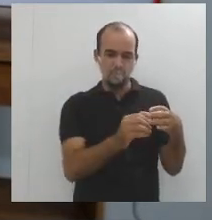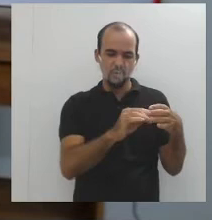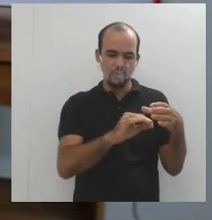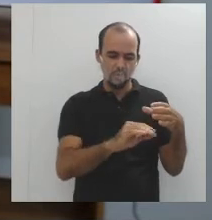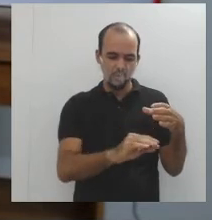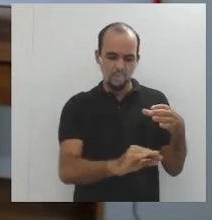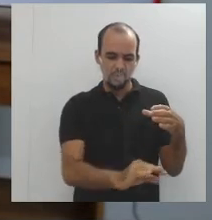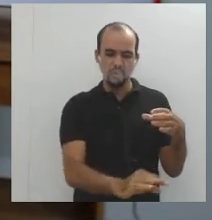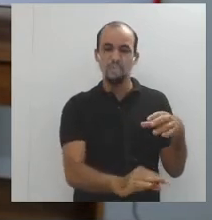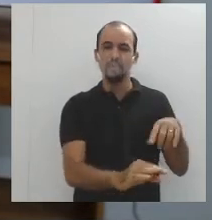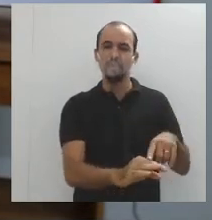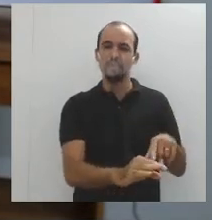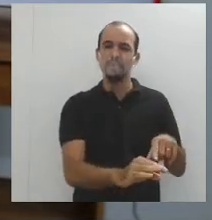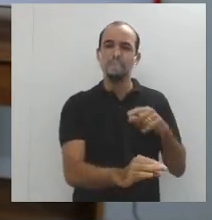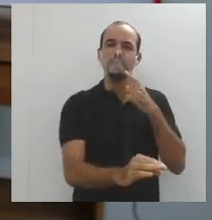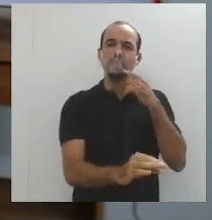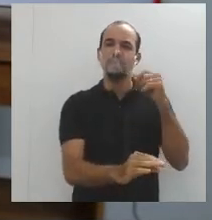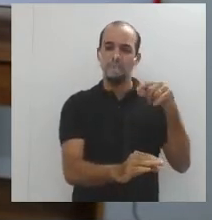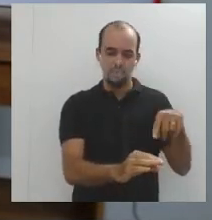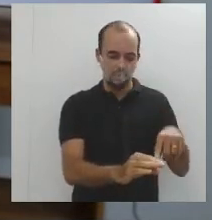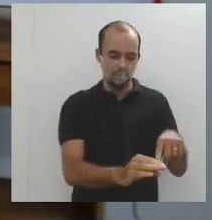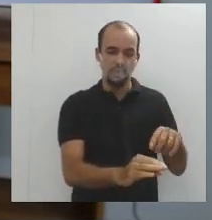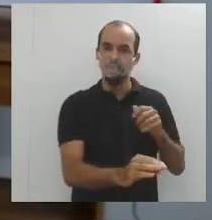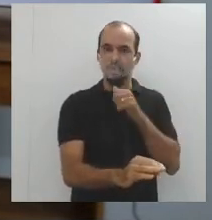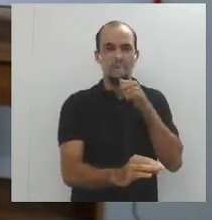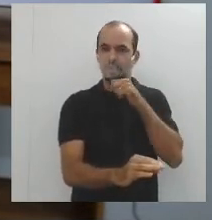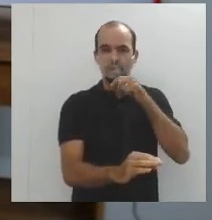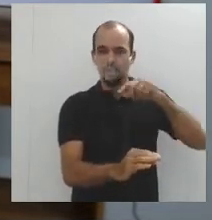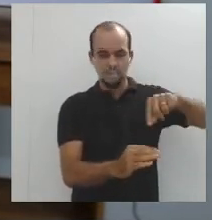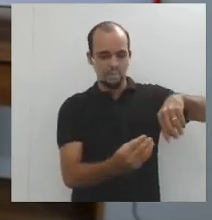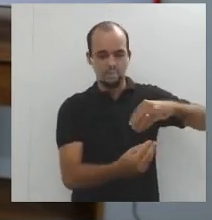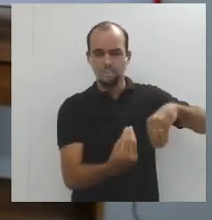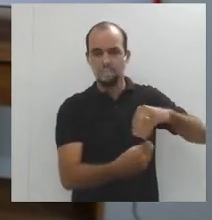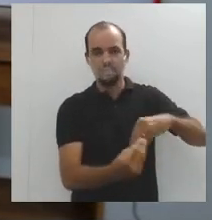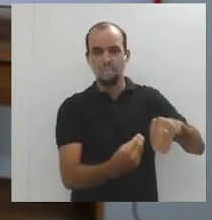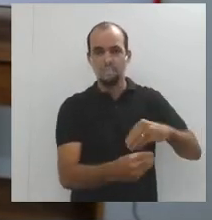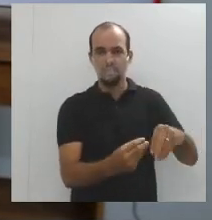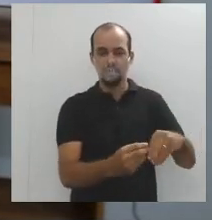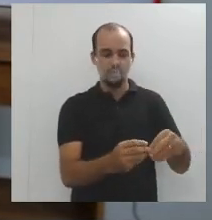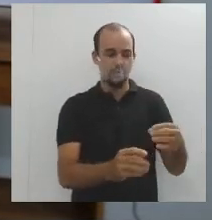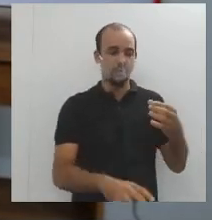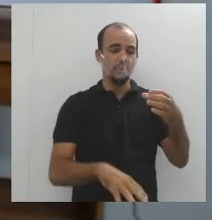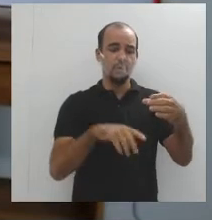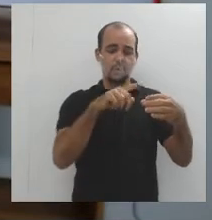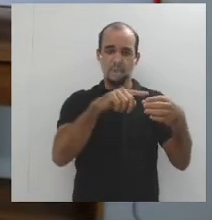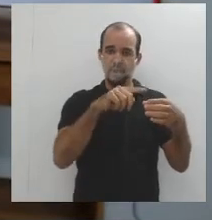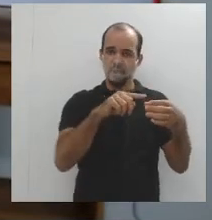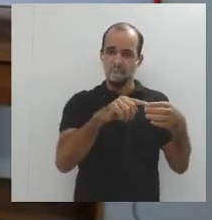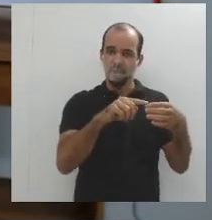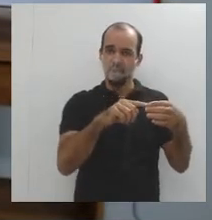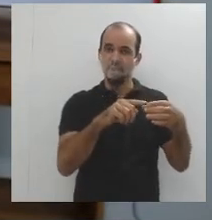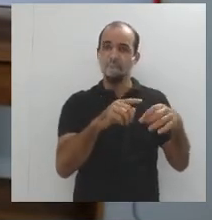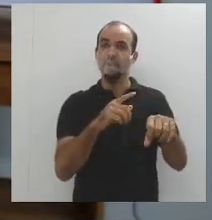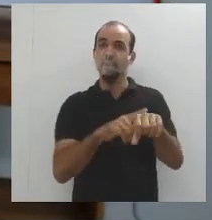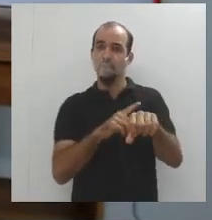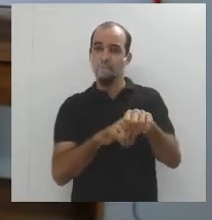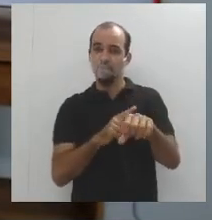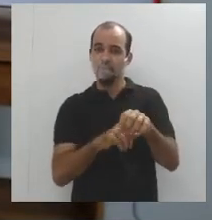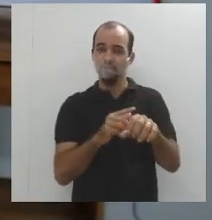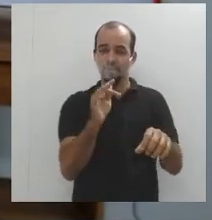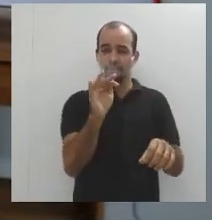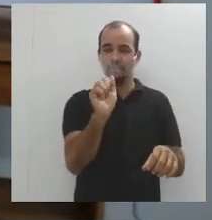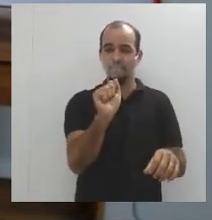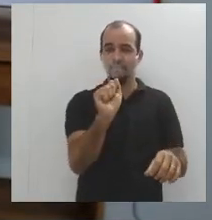3 fases aqui. A fase sólida, que eu tenho, que é gelo, e a outra fase sólida